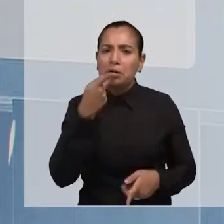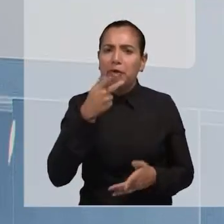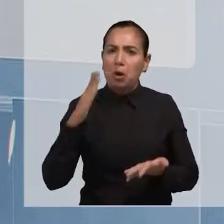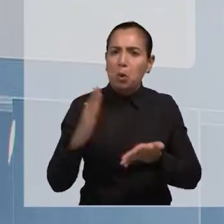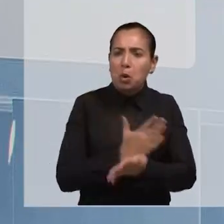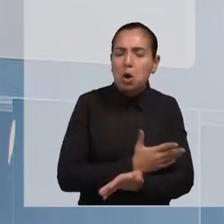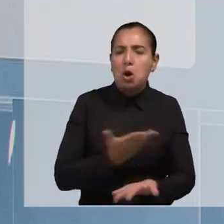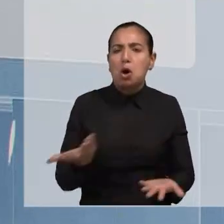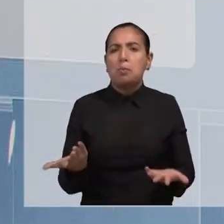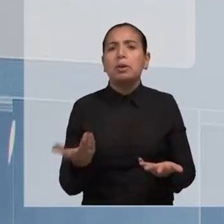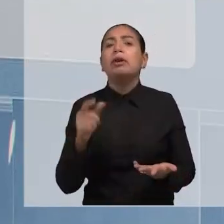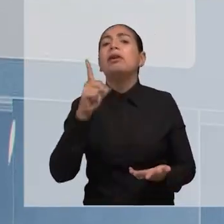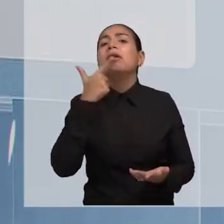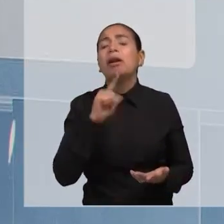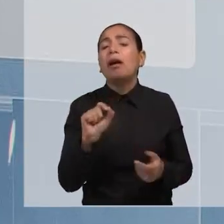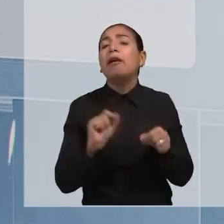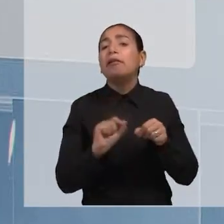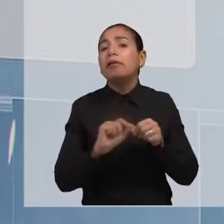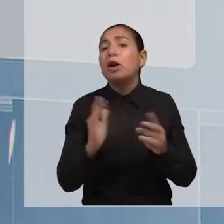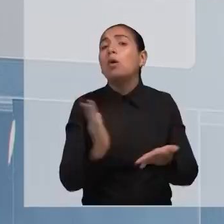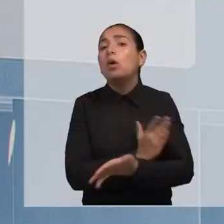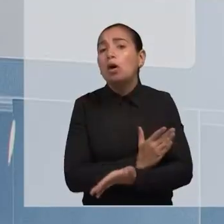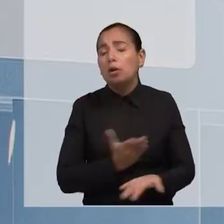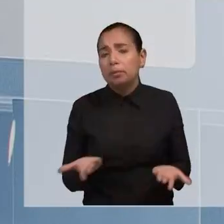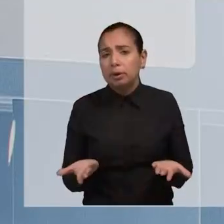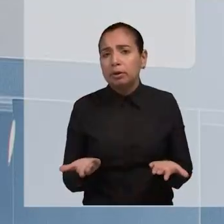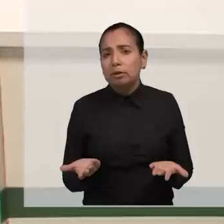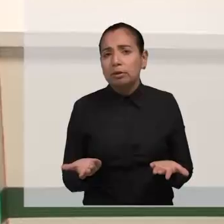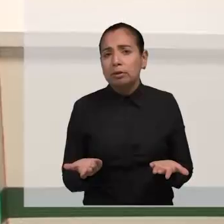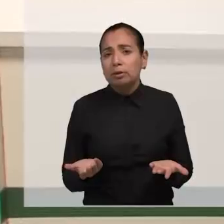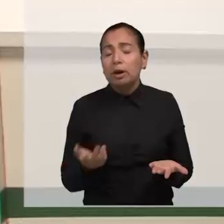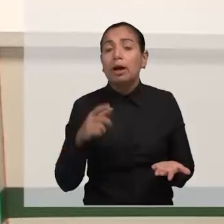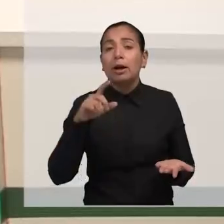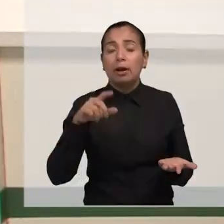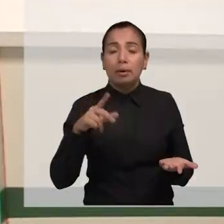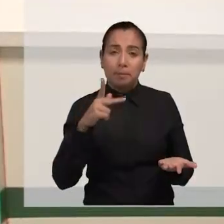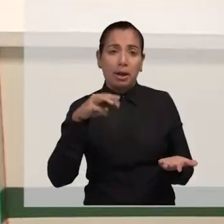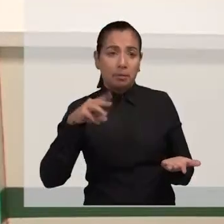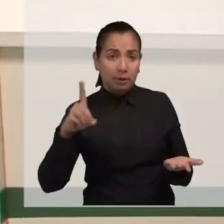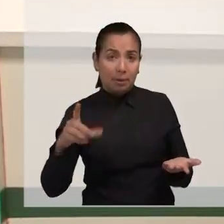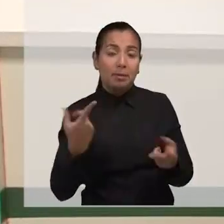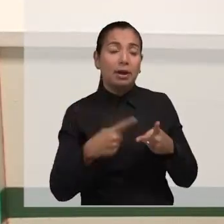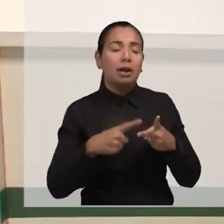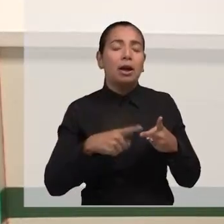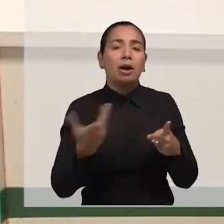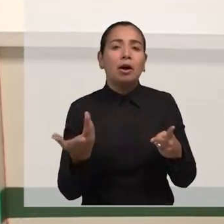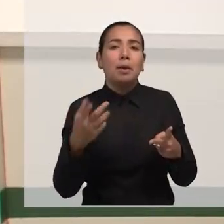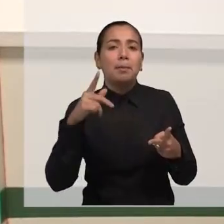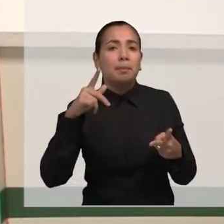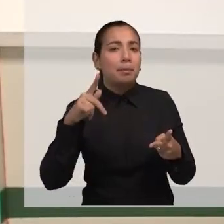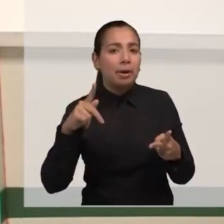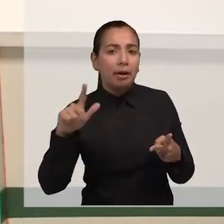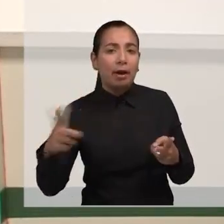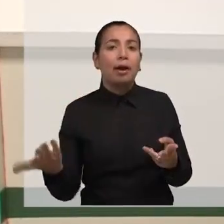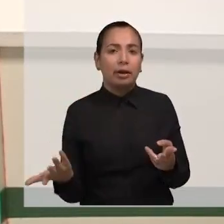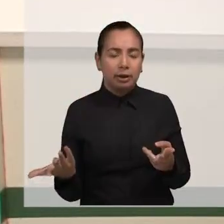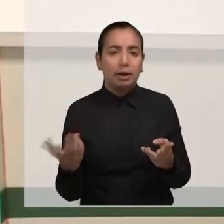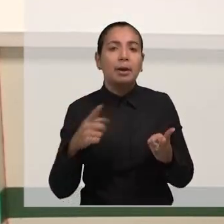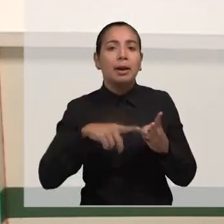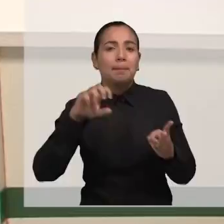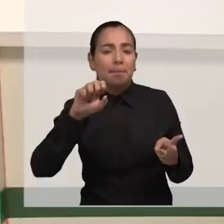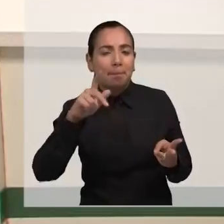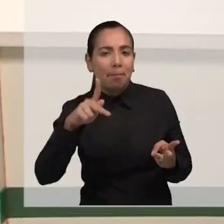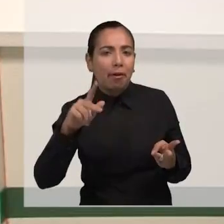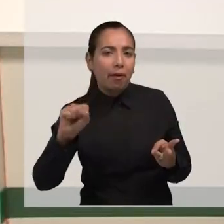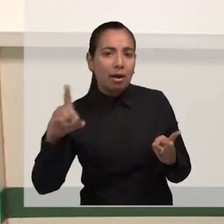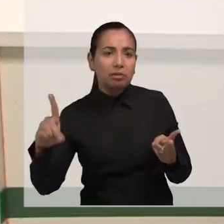fez o golpe? Quem fez o golpe foi o PMDB. Junto com quem? Com o PR. Com o Centrão votou todinho. PSD. Se